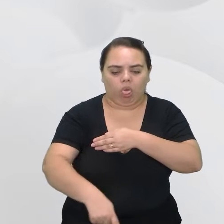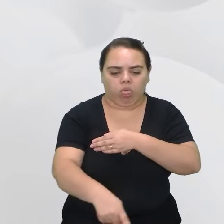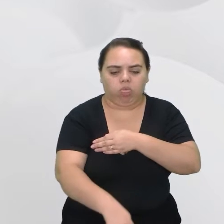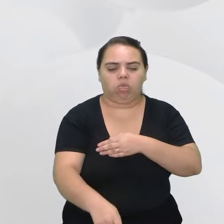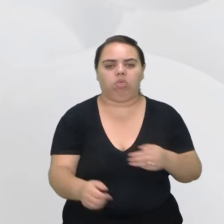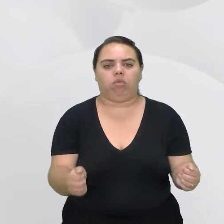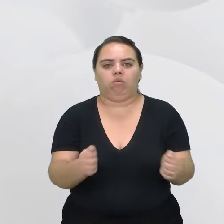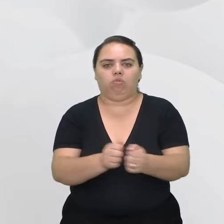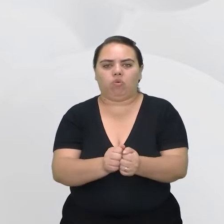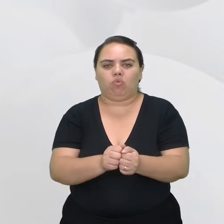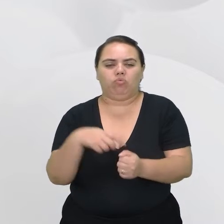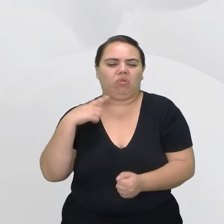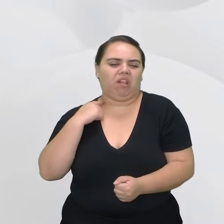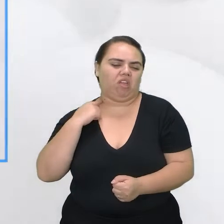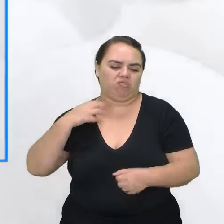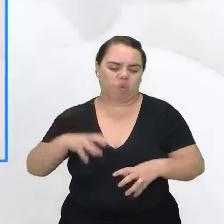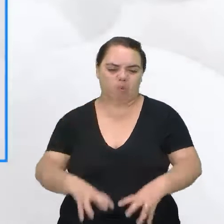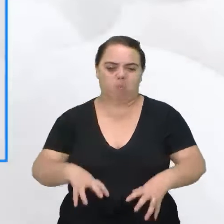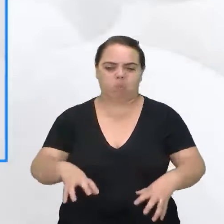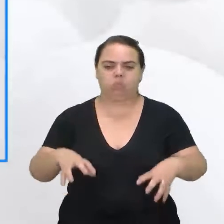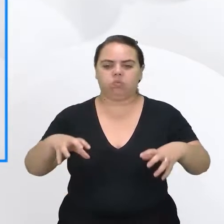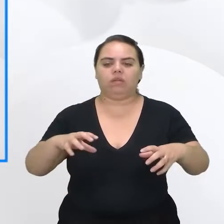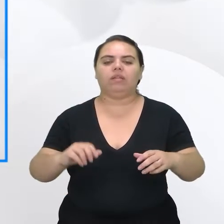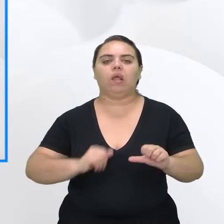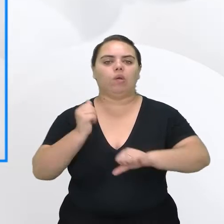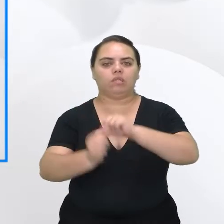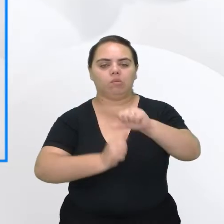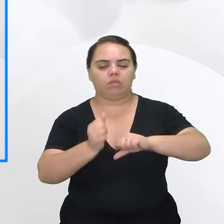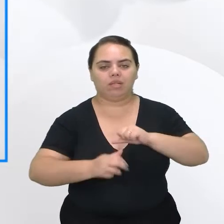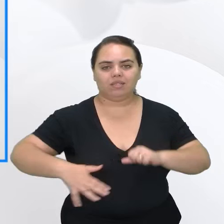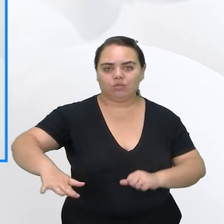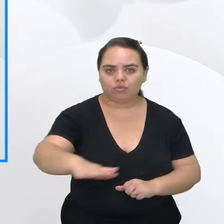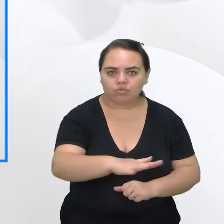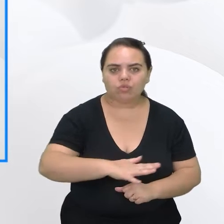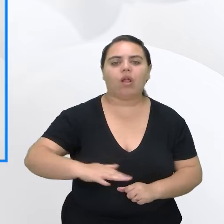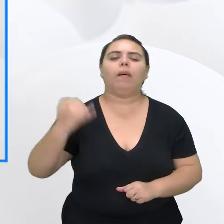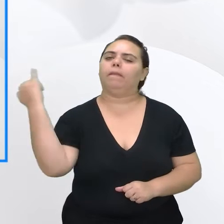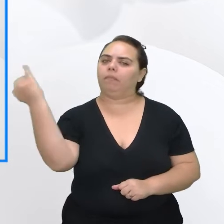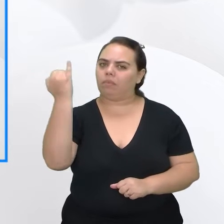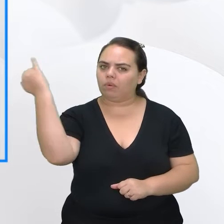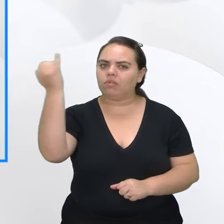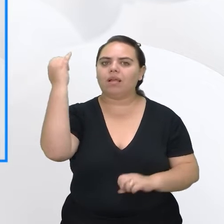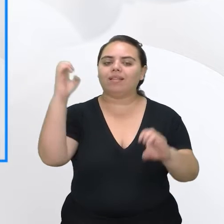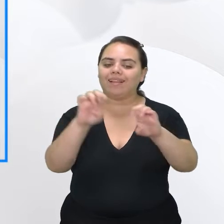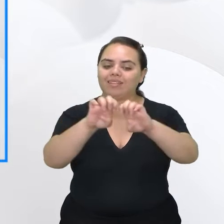veio entulho. Então esse processo de restauração do solo, ele é muito relevante, ele é estruturante